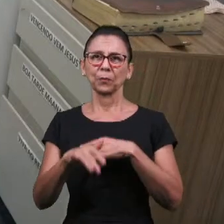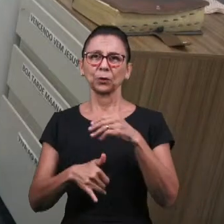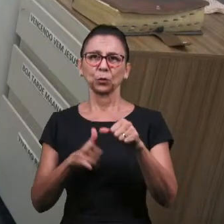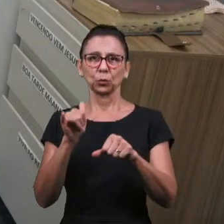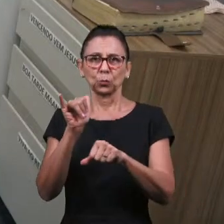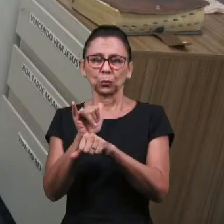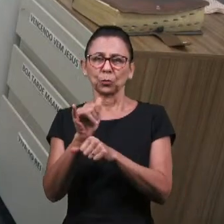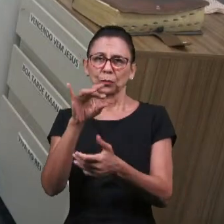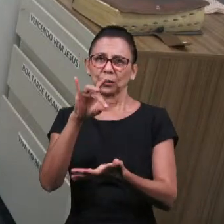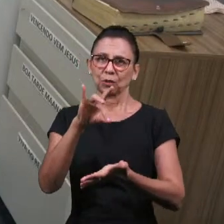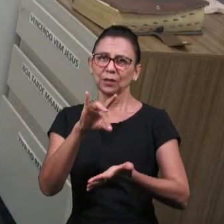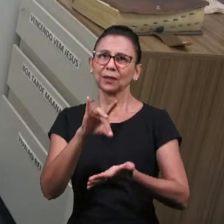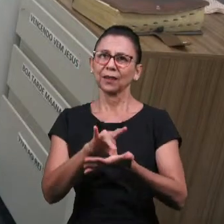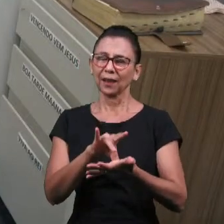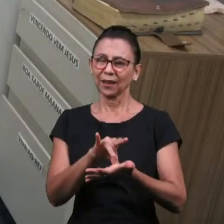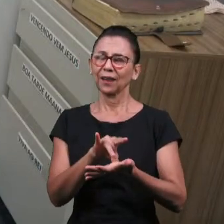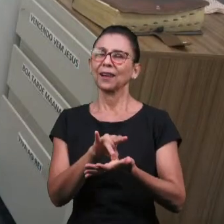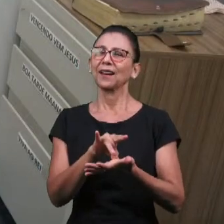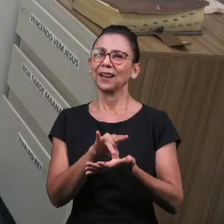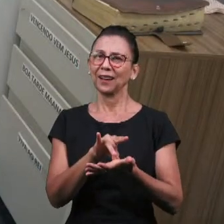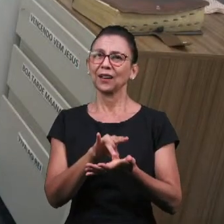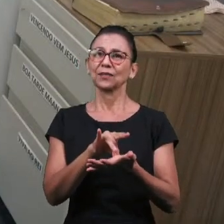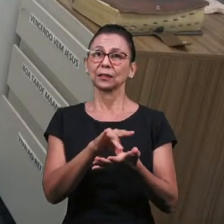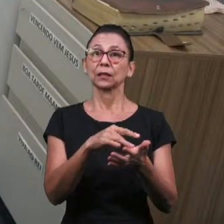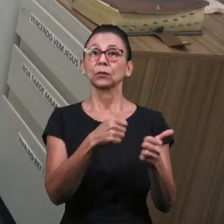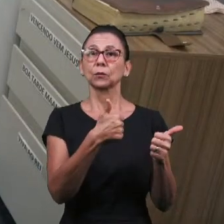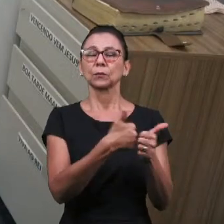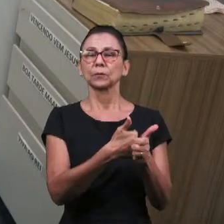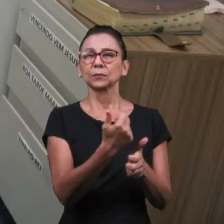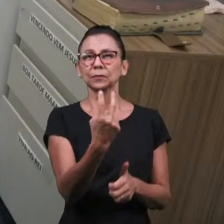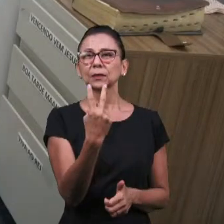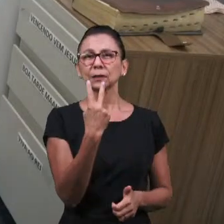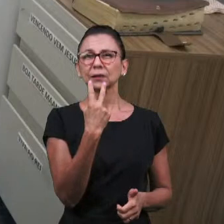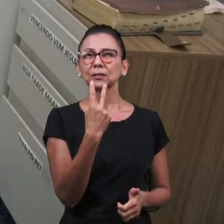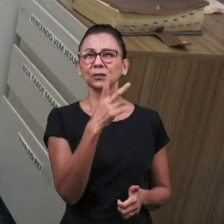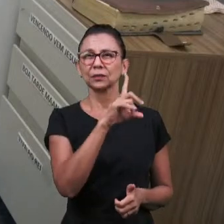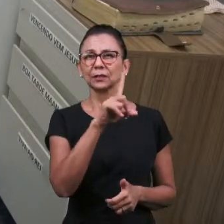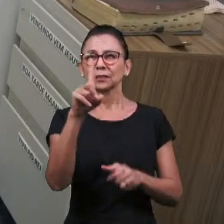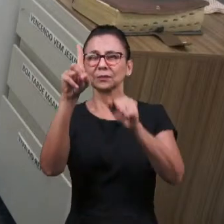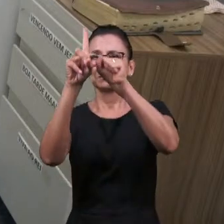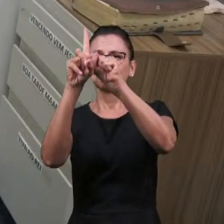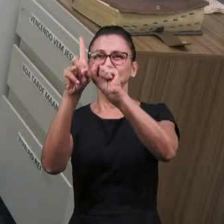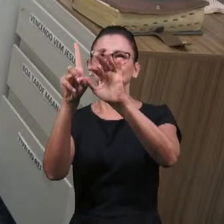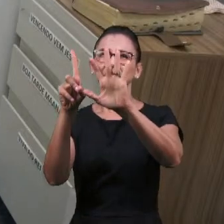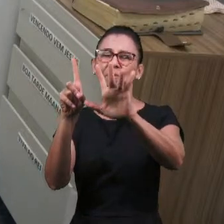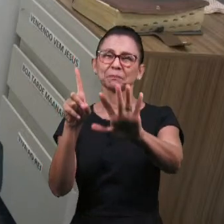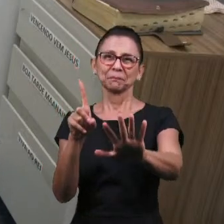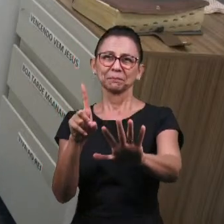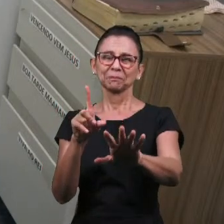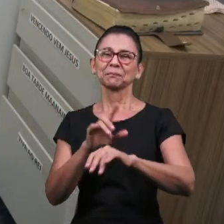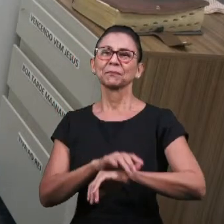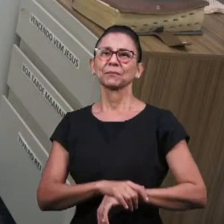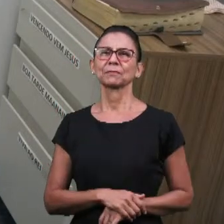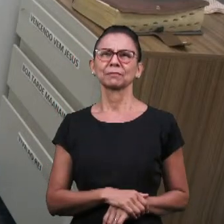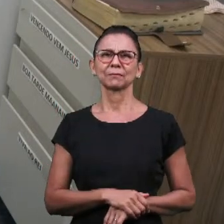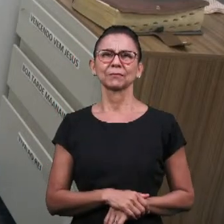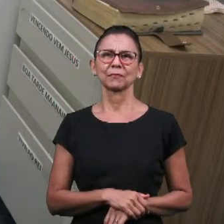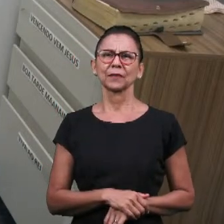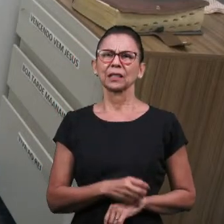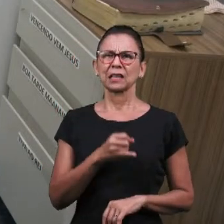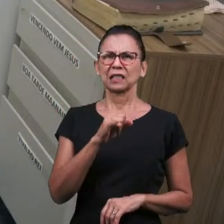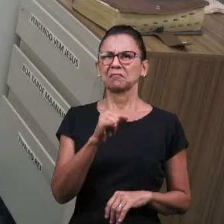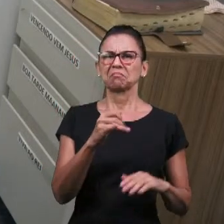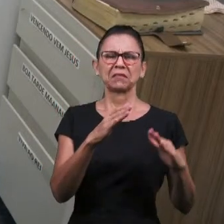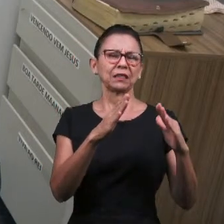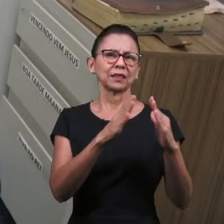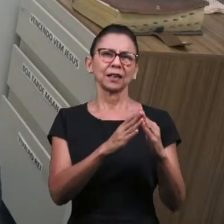YouTube. Você que está no YouTube também nos acompanhando, nos assistindo. Que Deus abençoe você, onde estiver, na sua